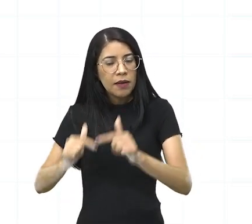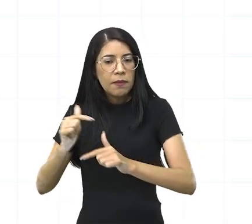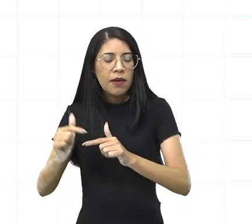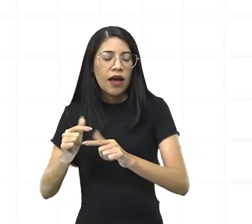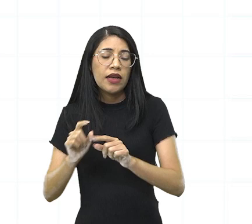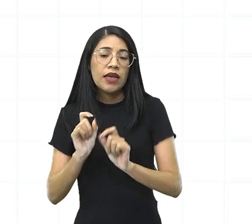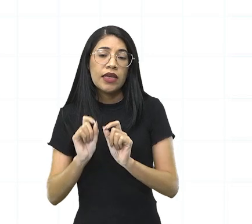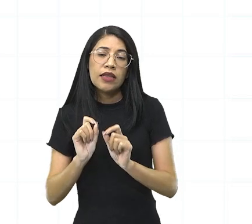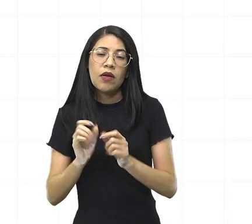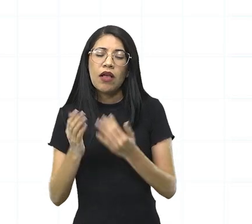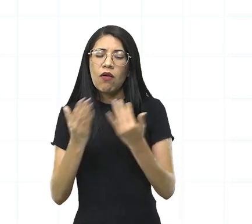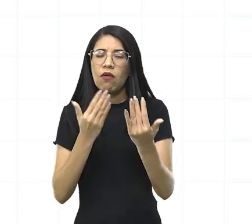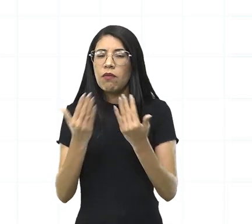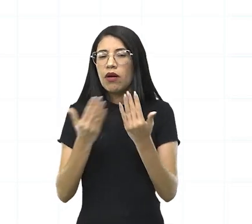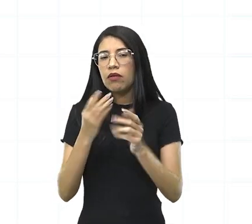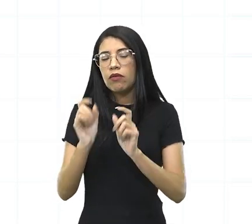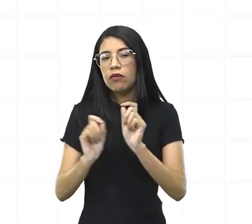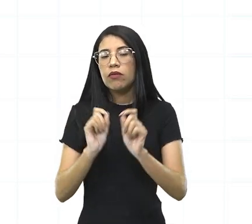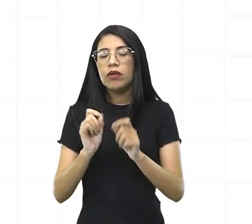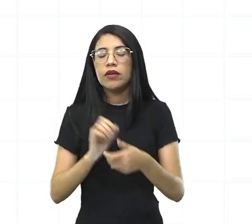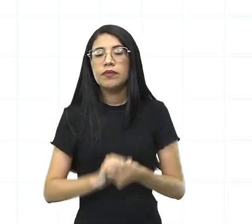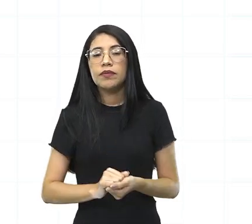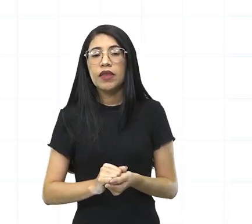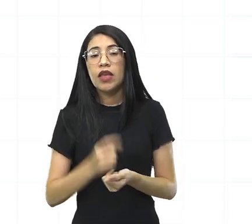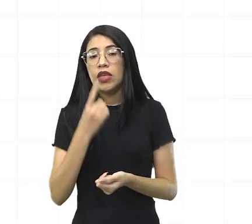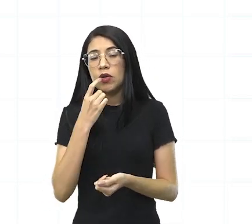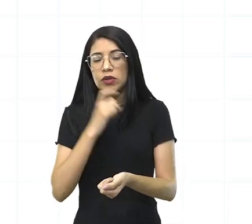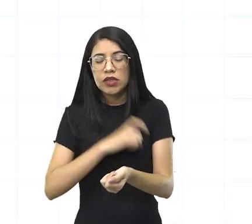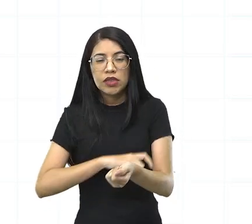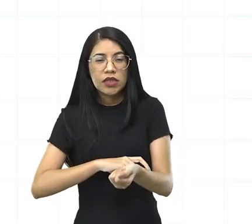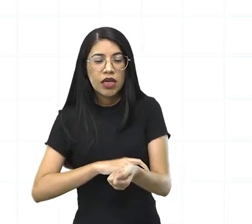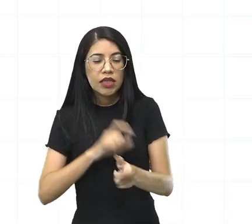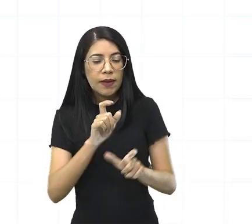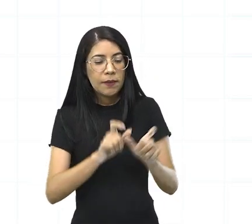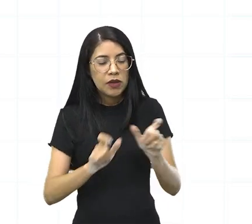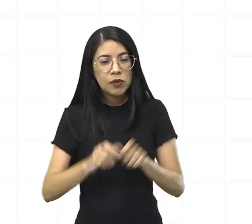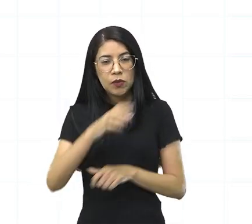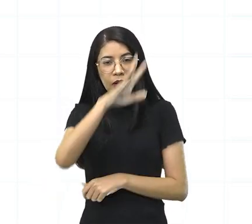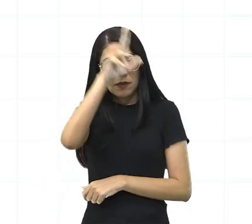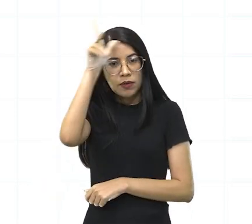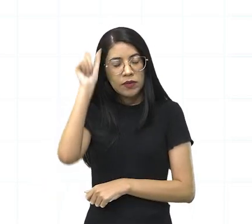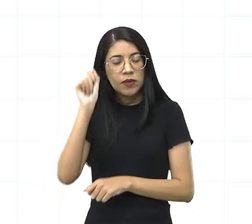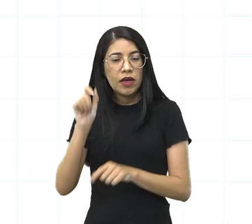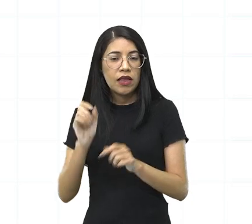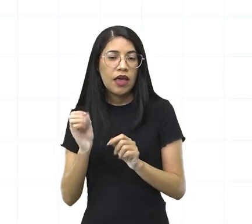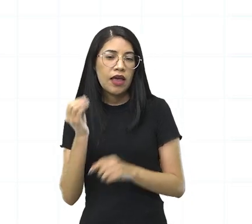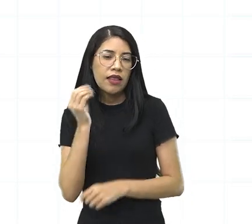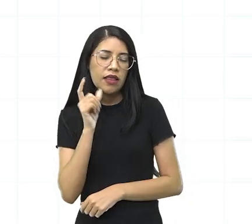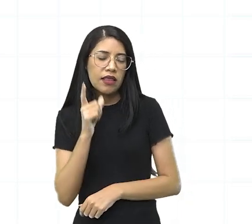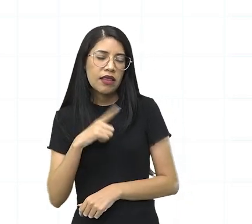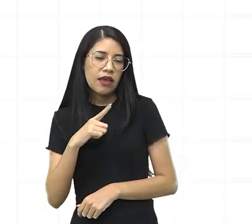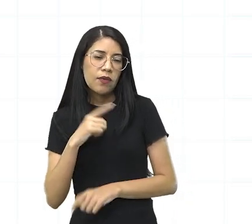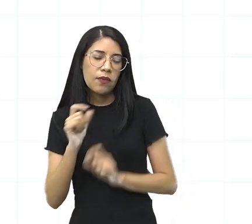veias, fazendo comparação então aí, né, com o sangue do amazonense, né, para realmente ter